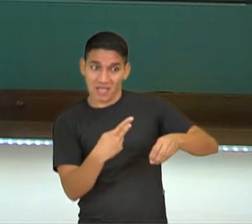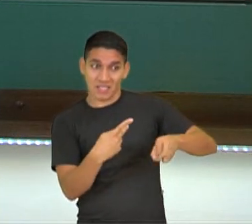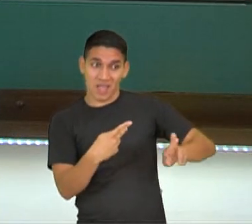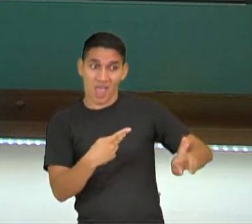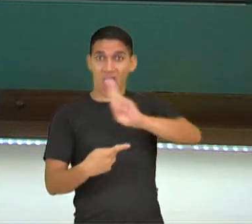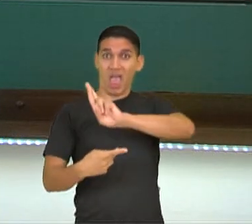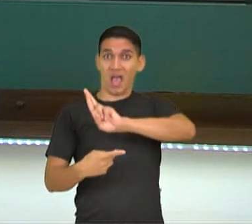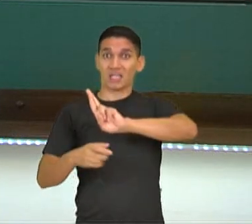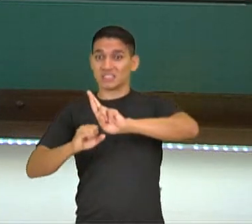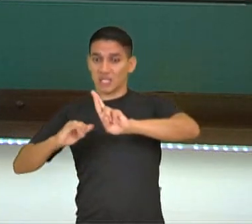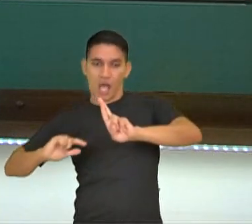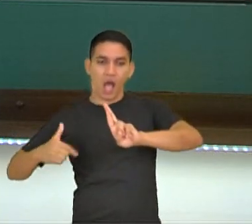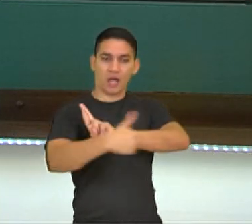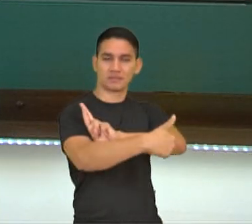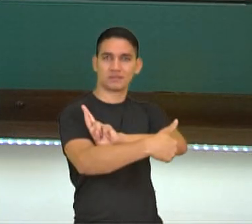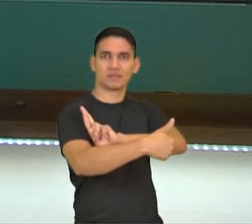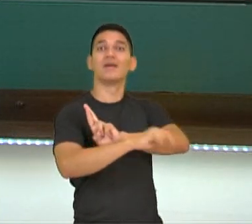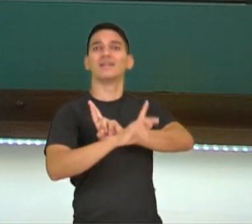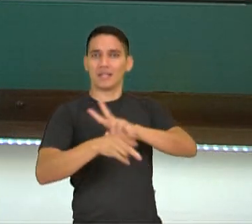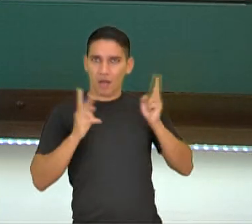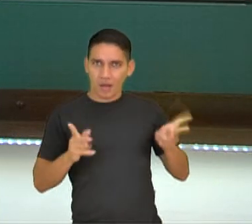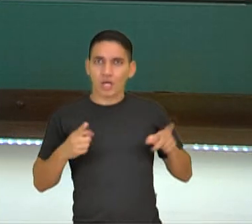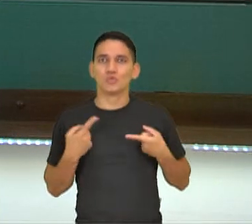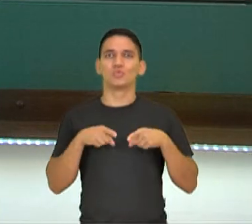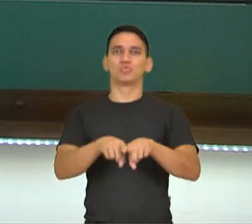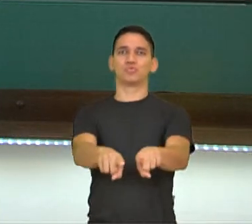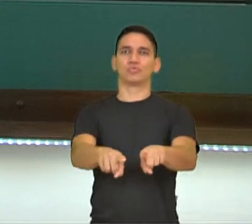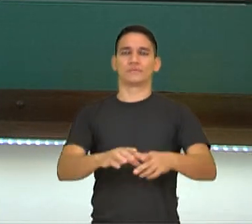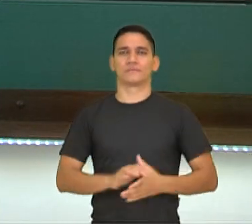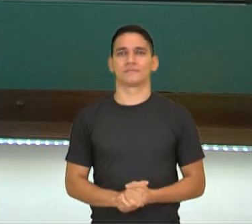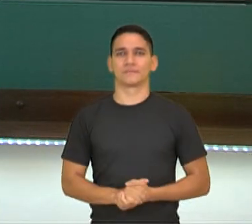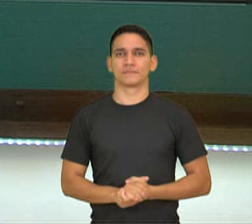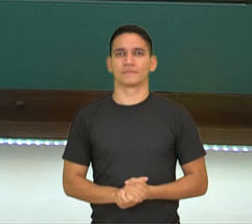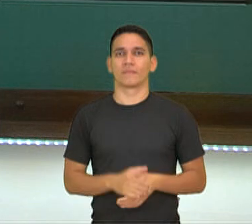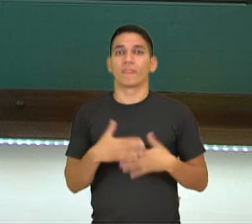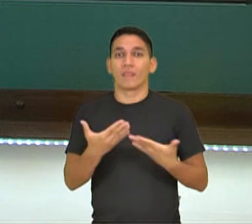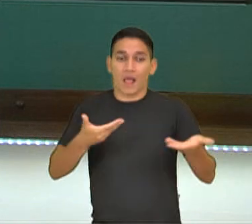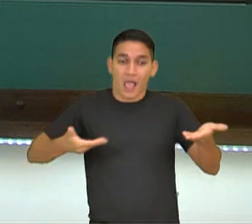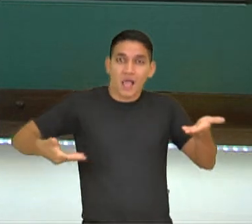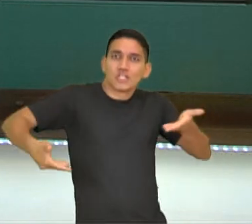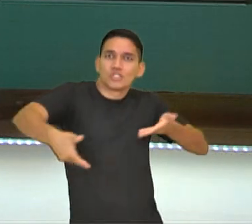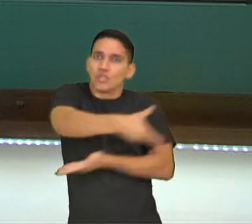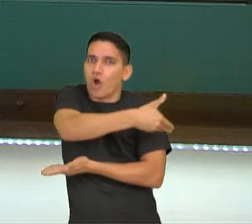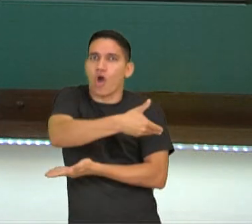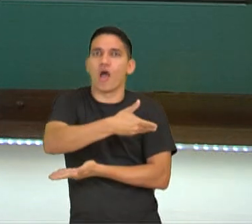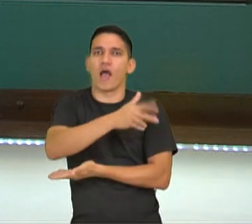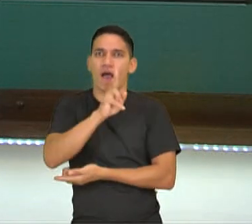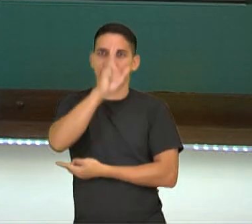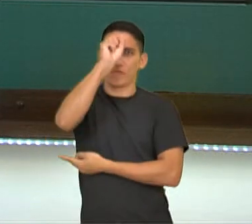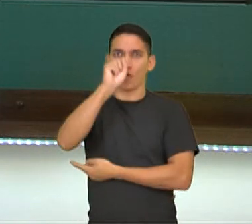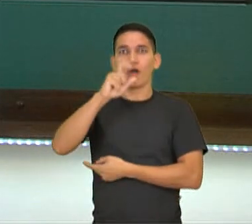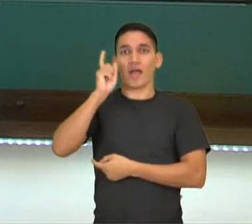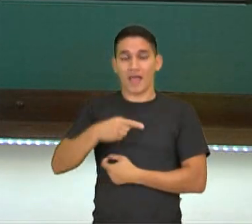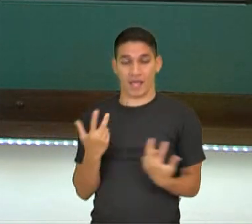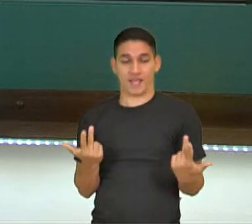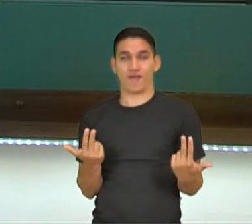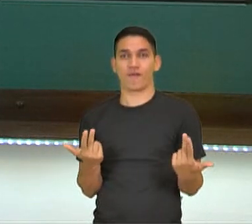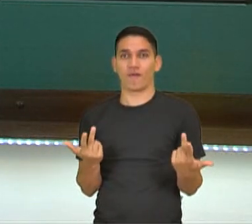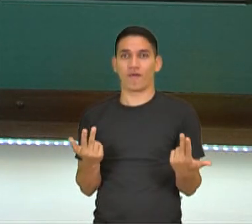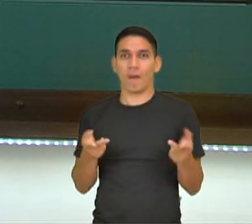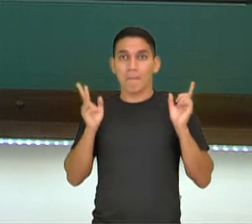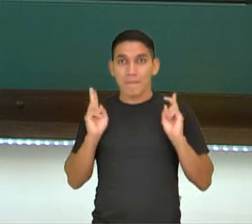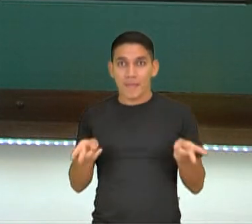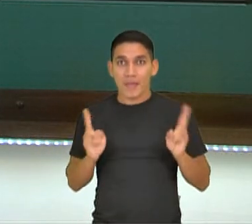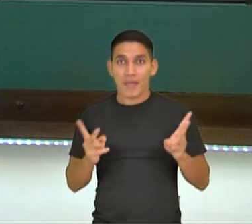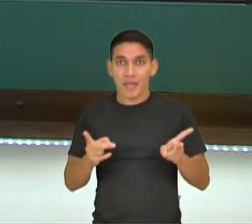ação. Ambas aparecem simultaneamente, ok? Uma troca de forças e essas forças são iguais, de